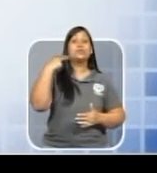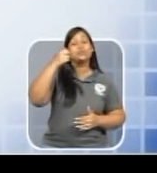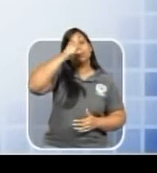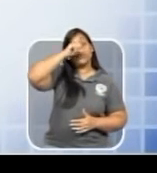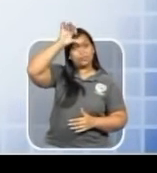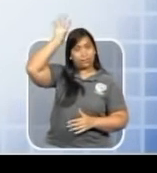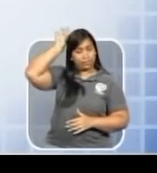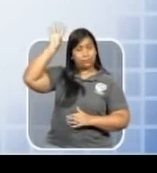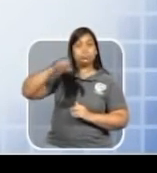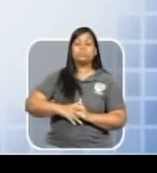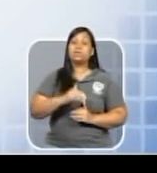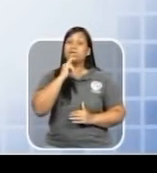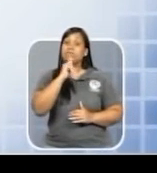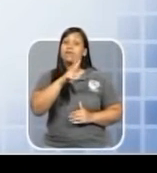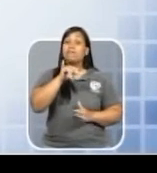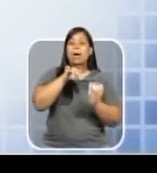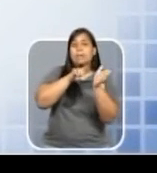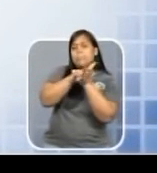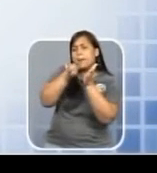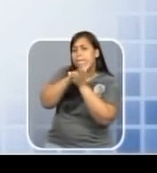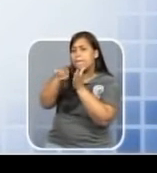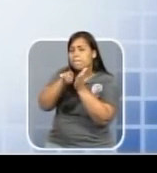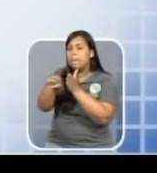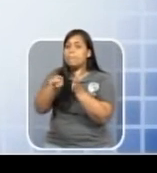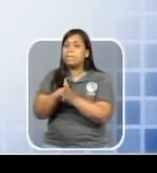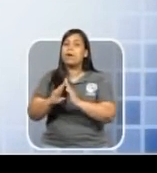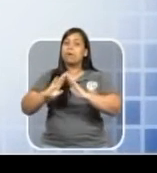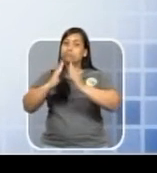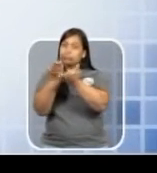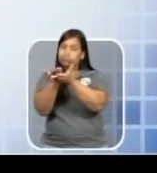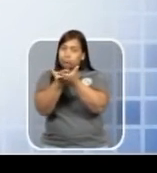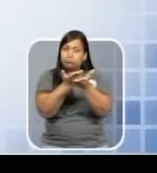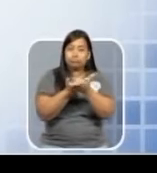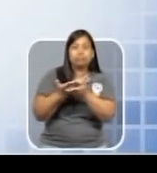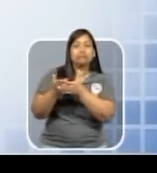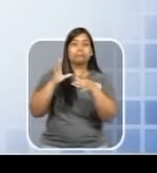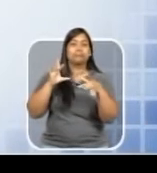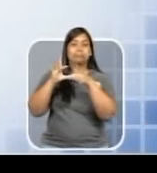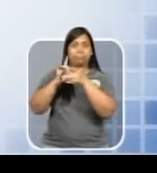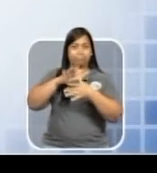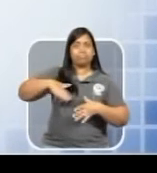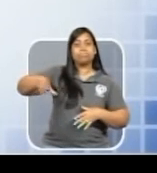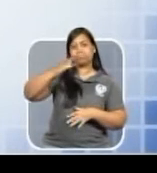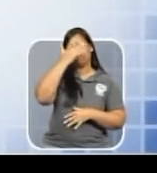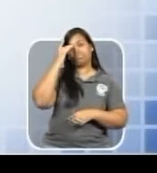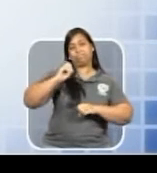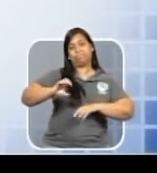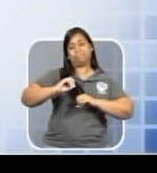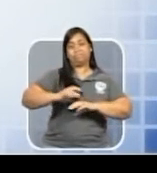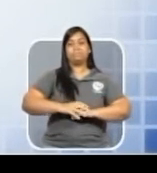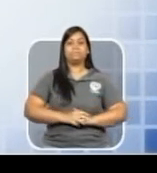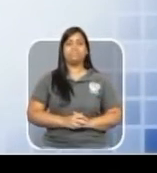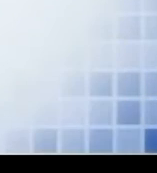Paulo Rilo, que disse que vai consultar entidades ligadas aos educadores.